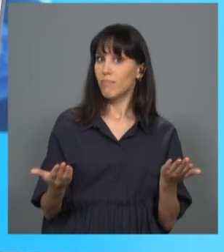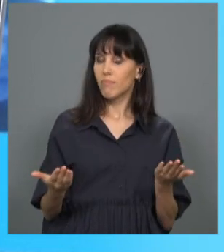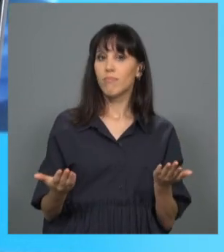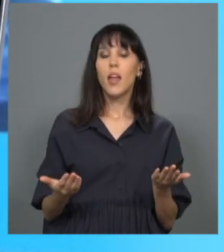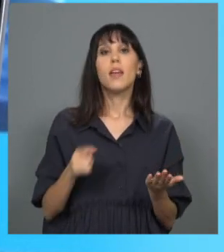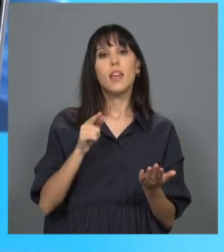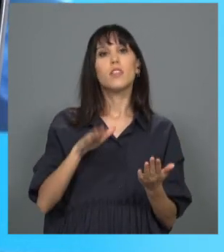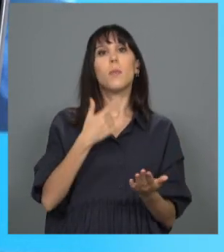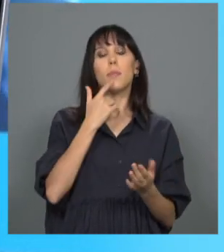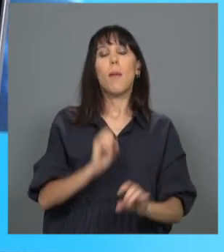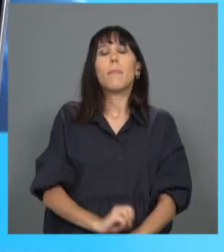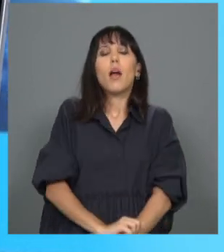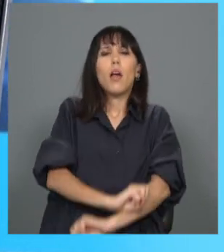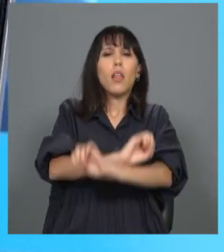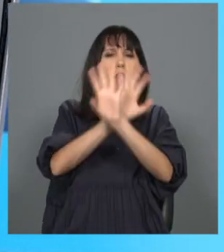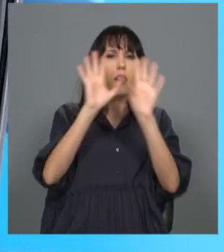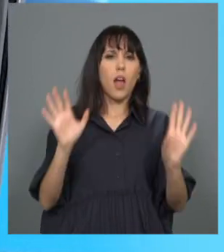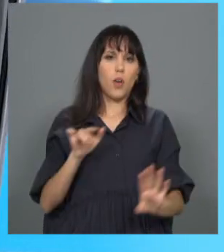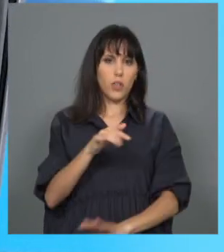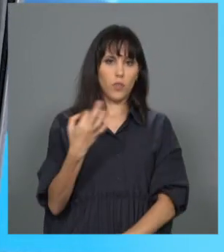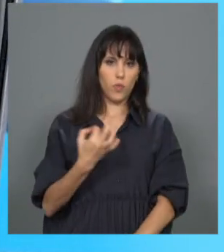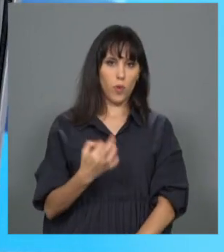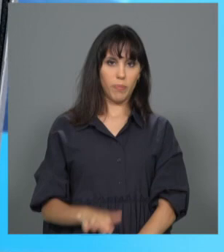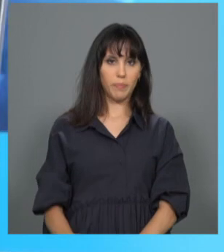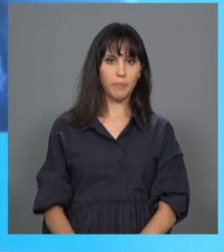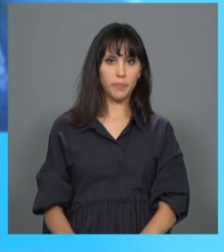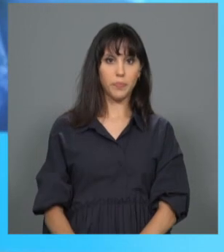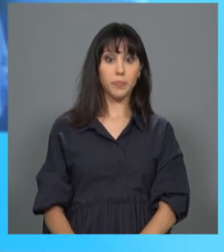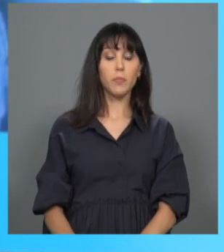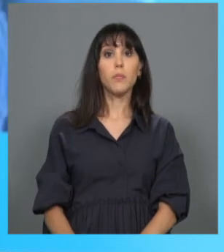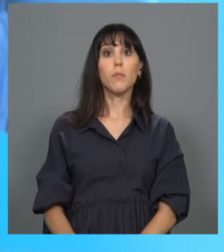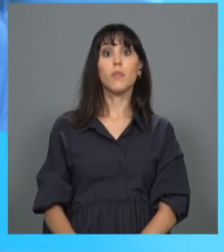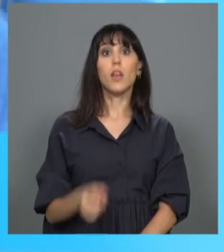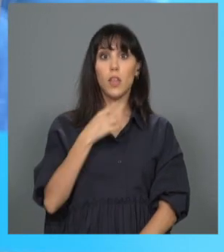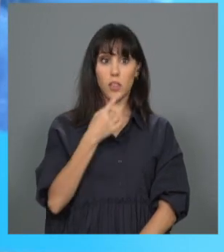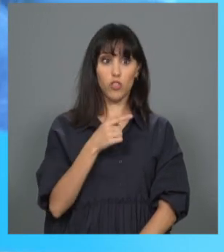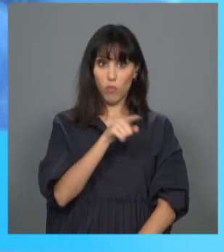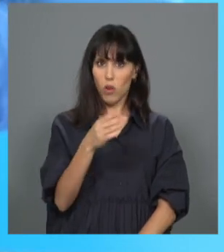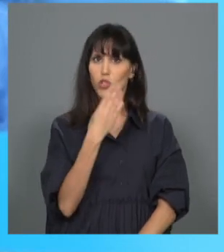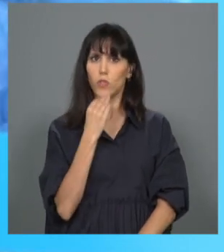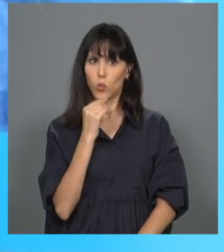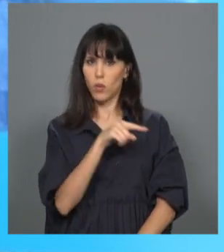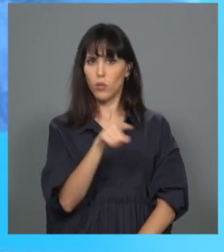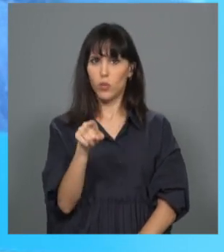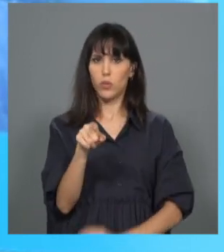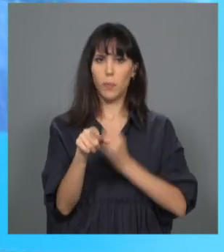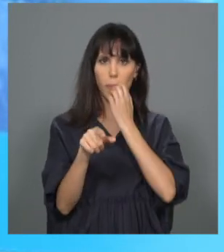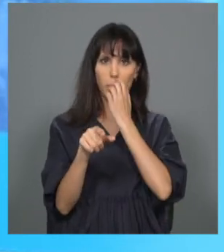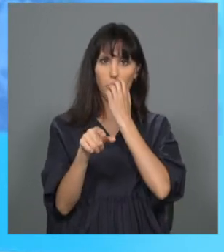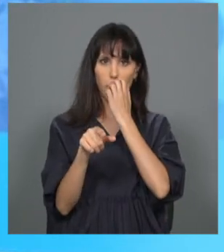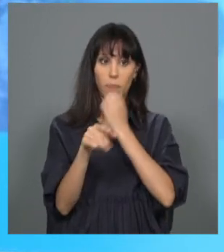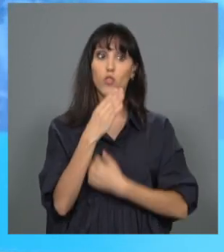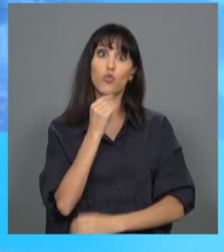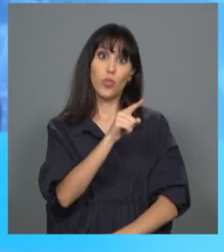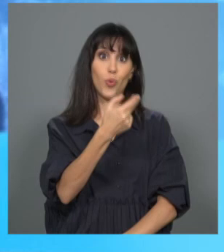compreensão deste pequeno episódio. Jesus quer dizer que vós, judeus, O judeu foi aquele que lhe fez a